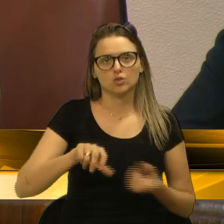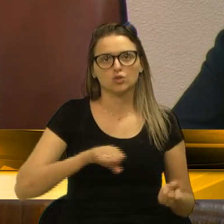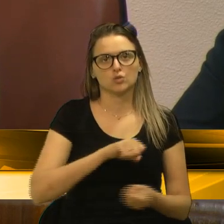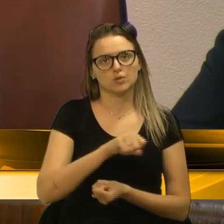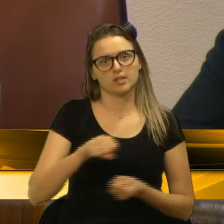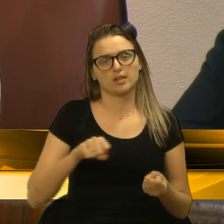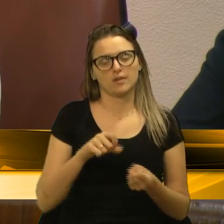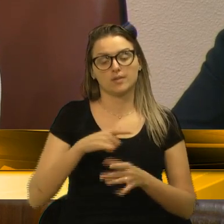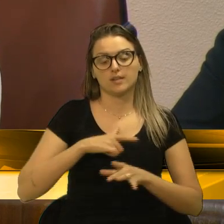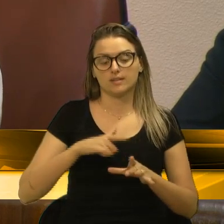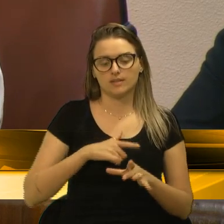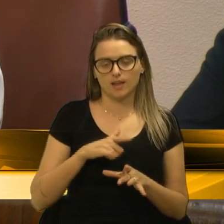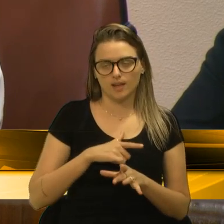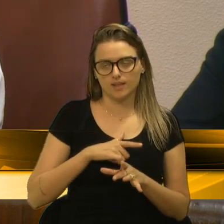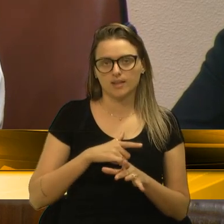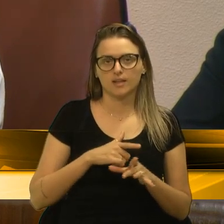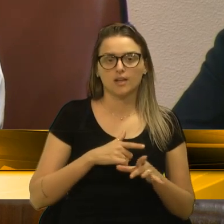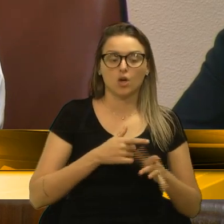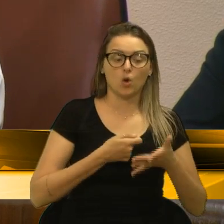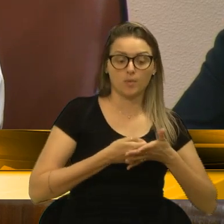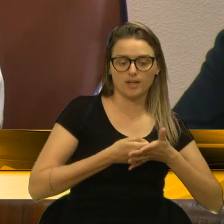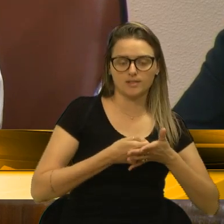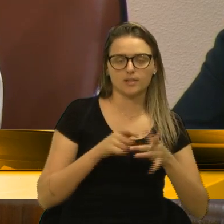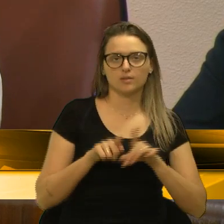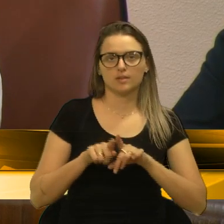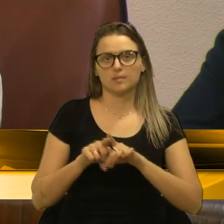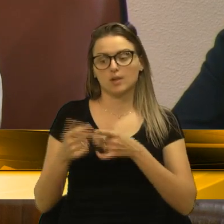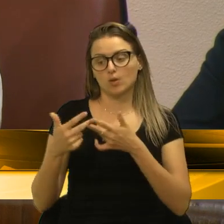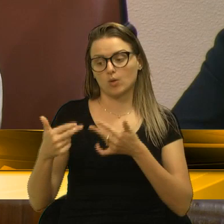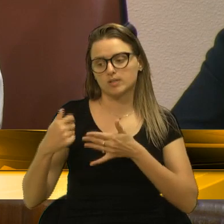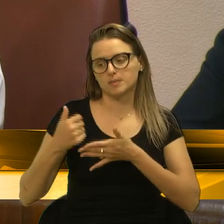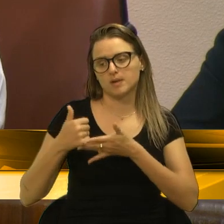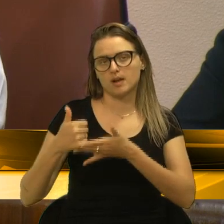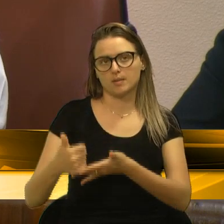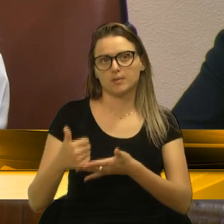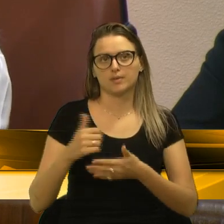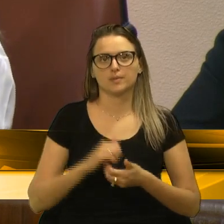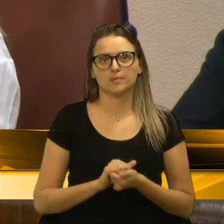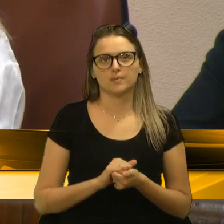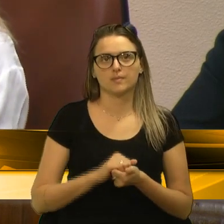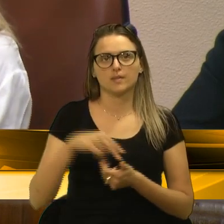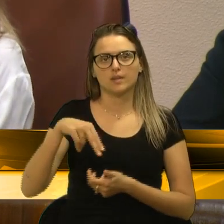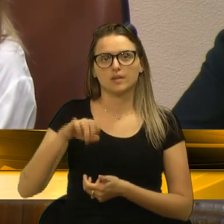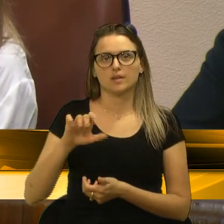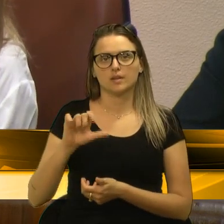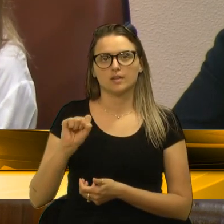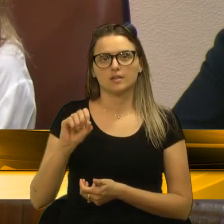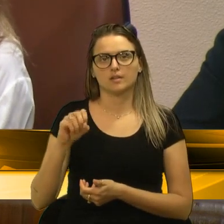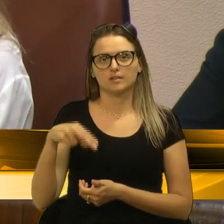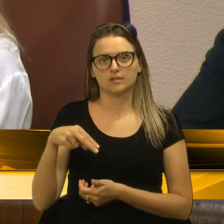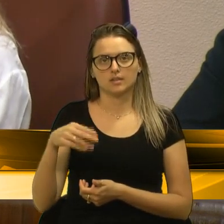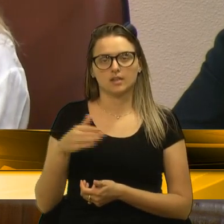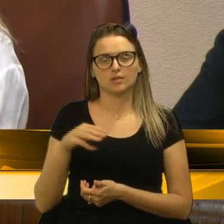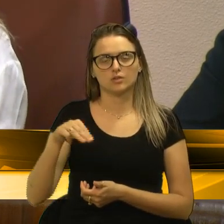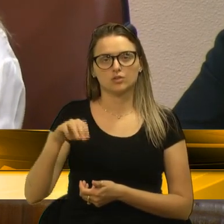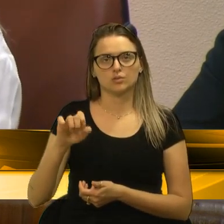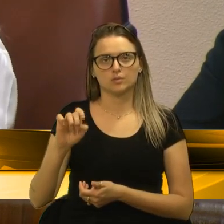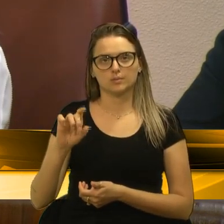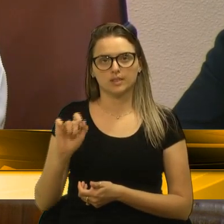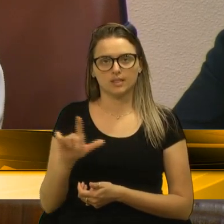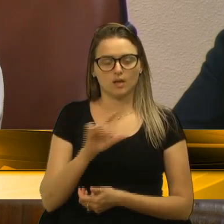sujeito de direito e de deveres. Neri Júnior, Nelson Medaur,